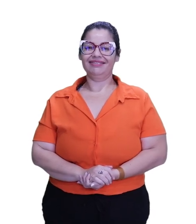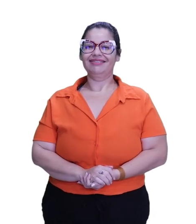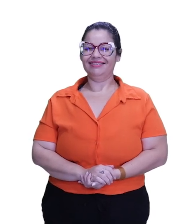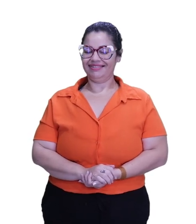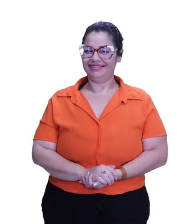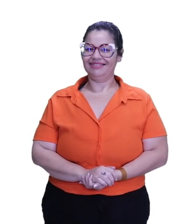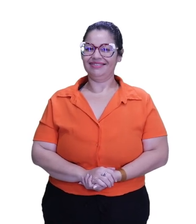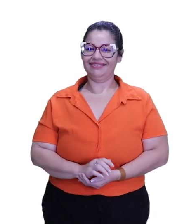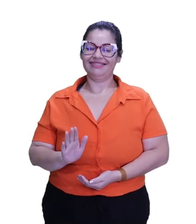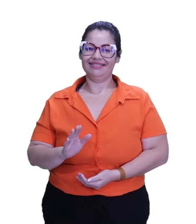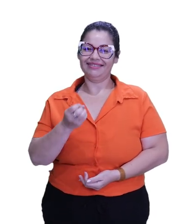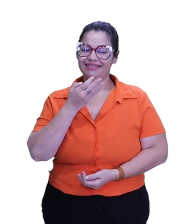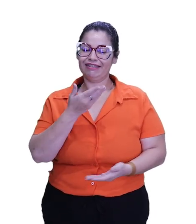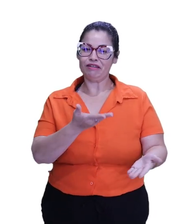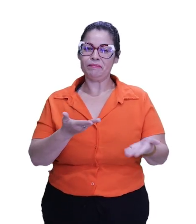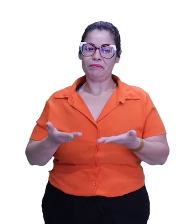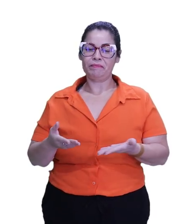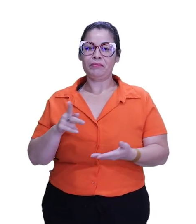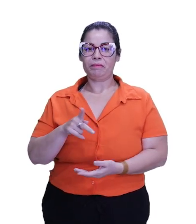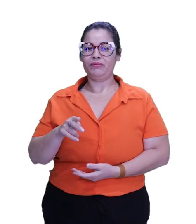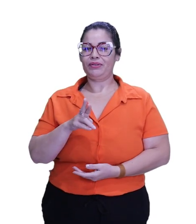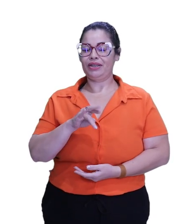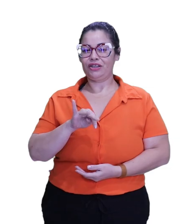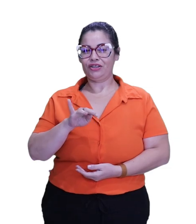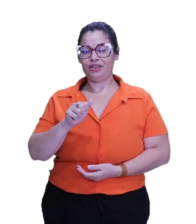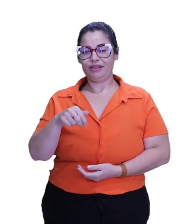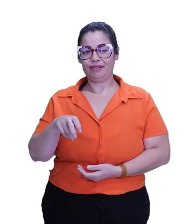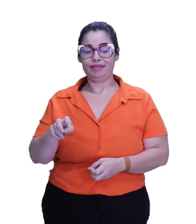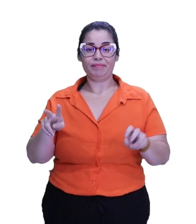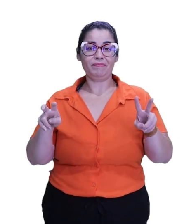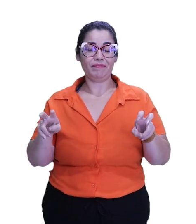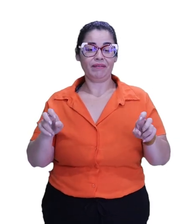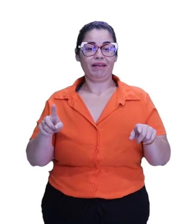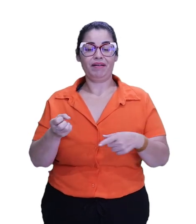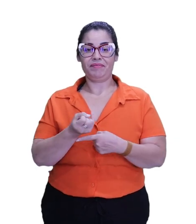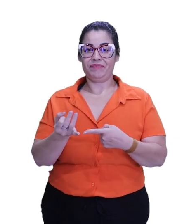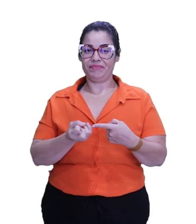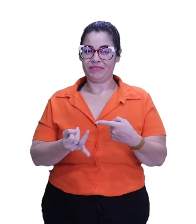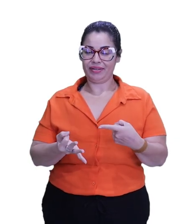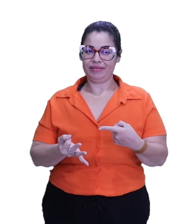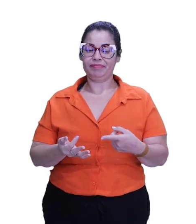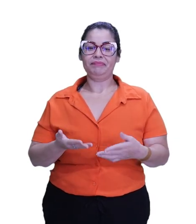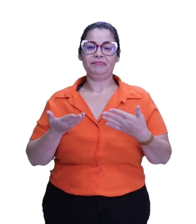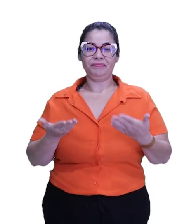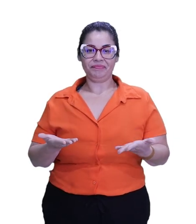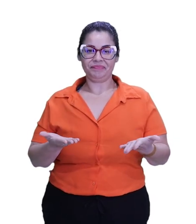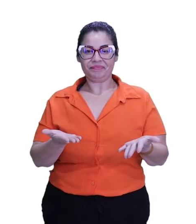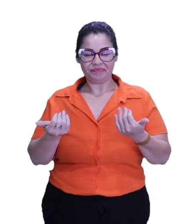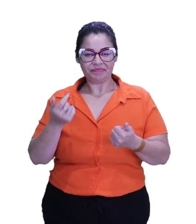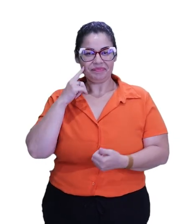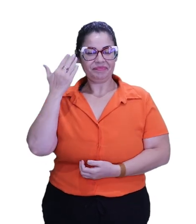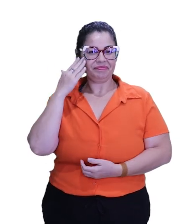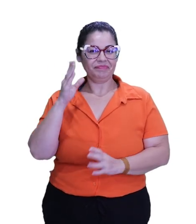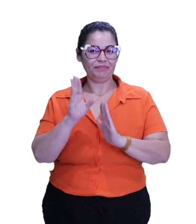Olá, pessoal! Bem-vindos a esta videoaula. Eu sou a professora Cristiane e o assunto é fração. Vem